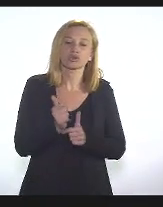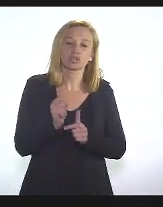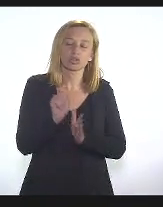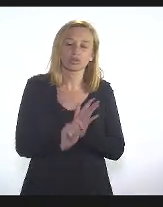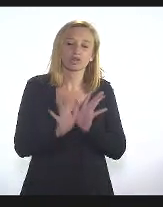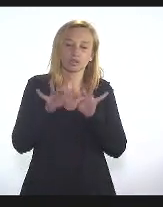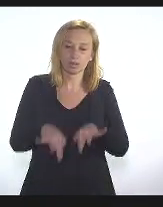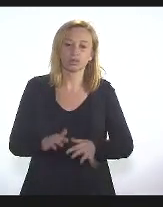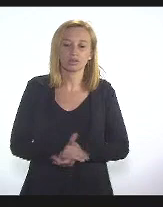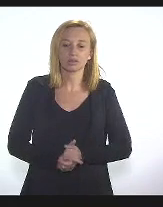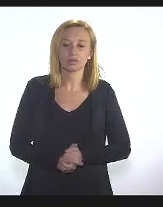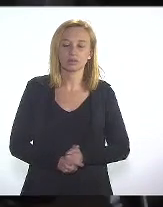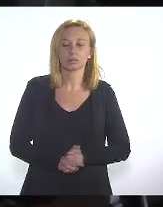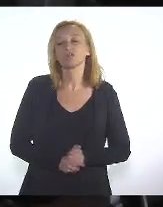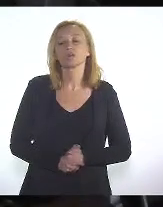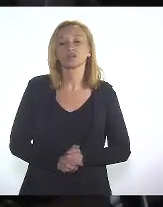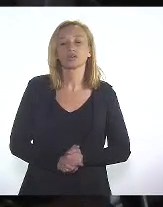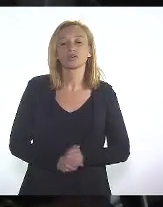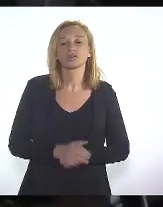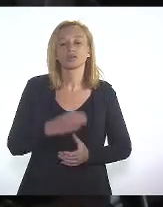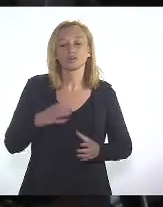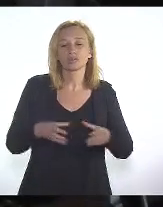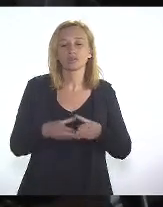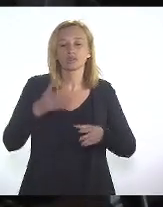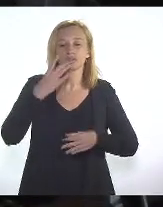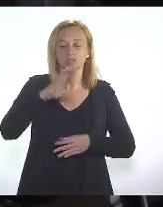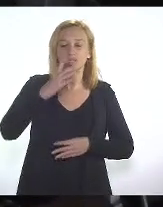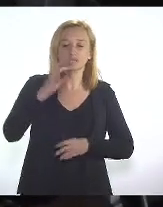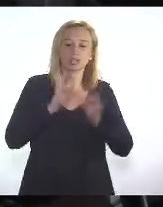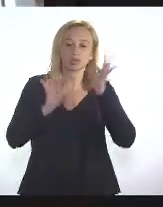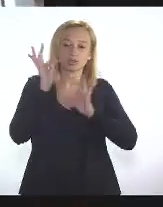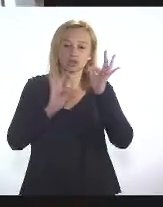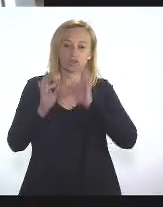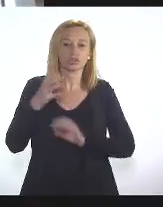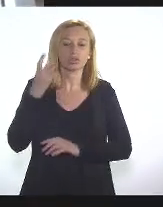de redação. Pela Comissão de Ciência e Tecnologia, deputado Valder Carneiro.